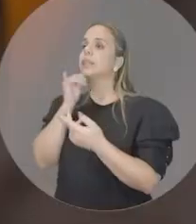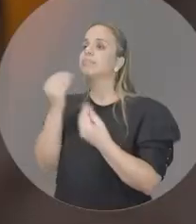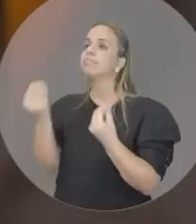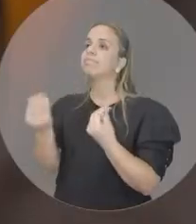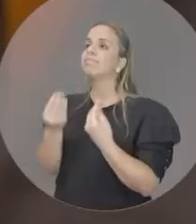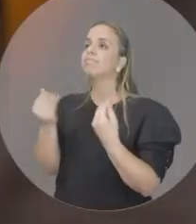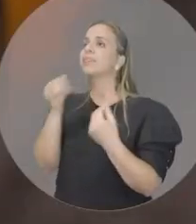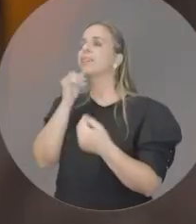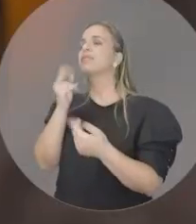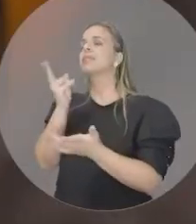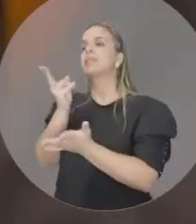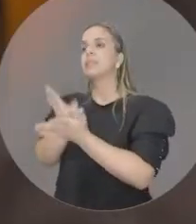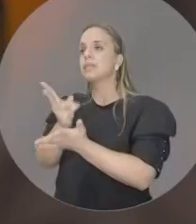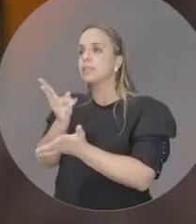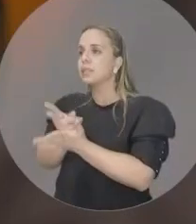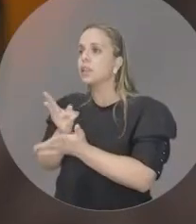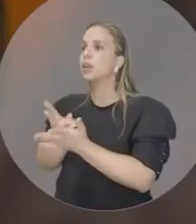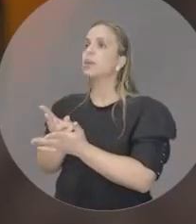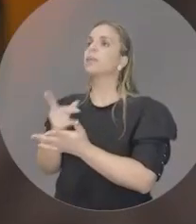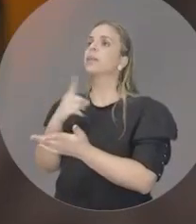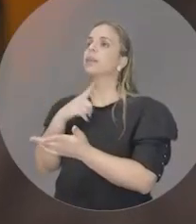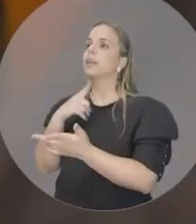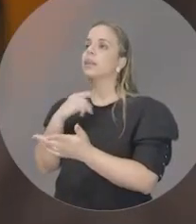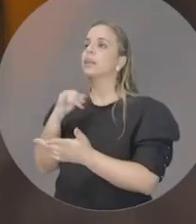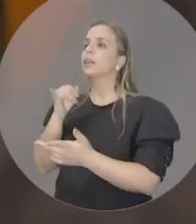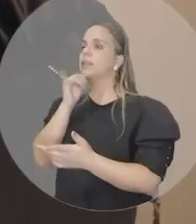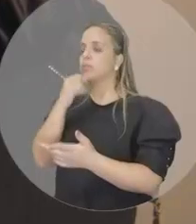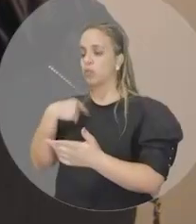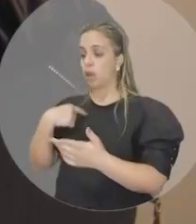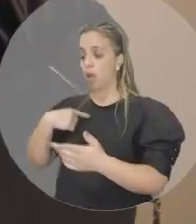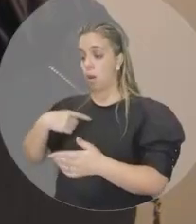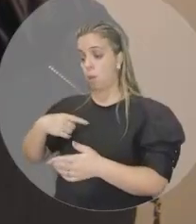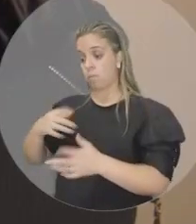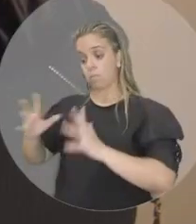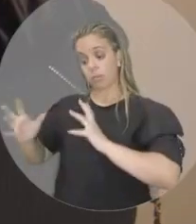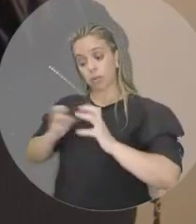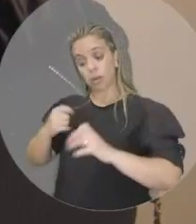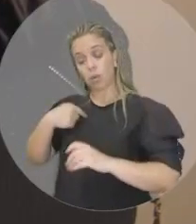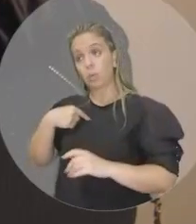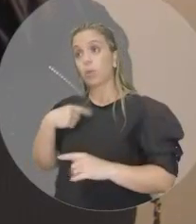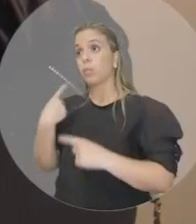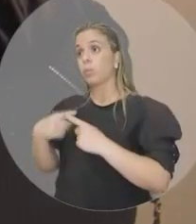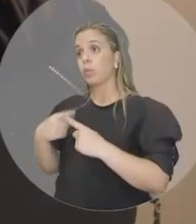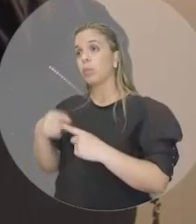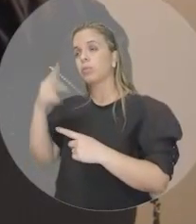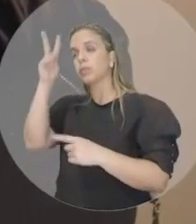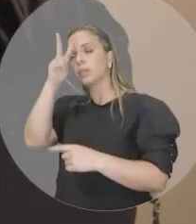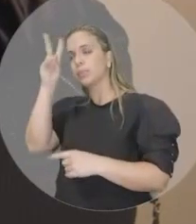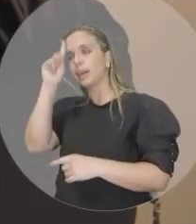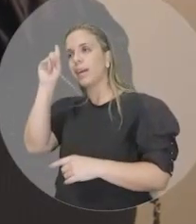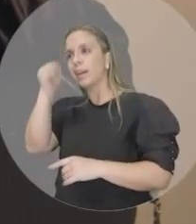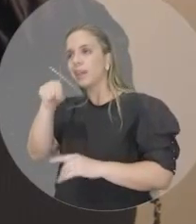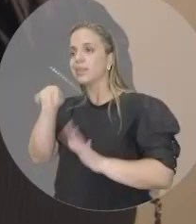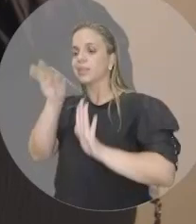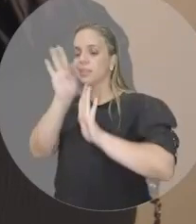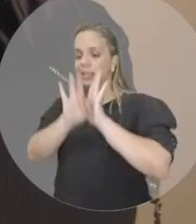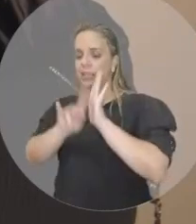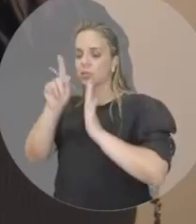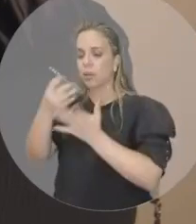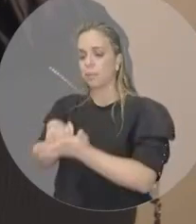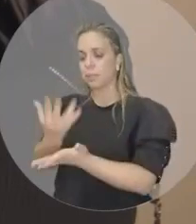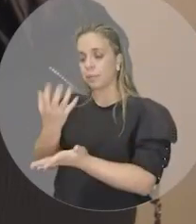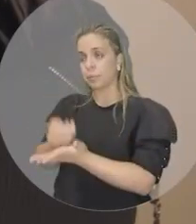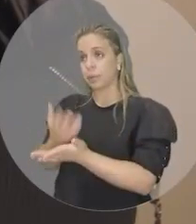o tempo todo brigar comigo. Olha, isto é ficção. É alto, mas